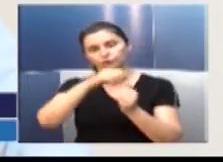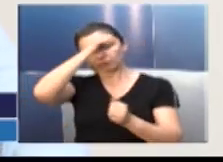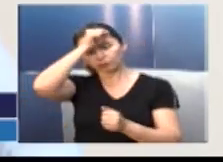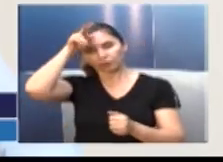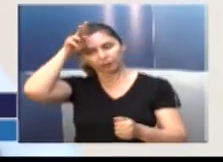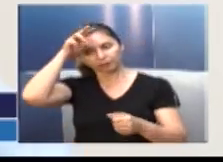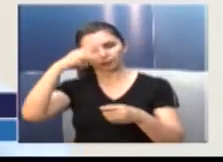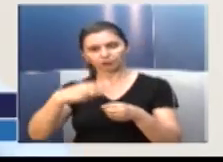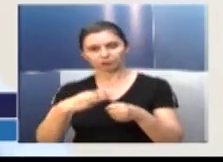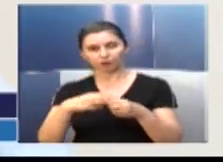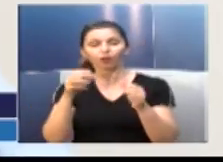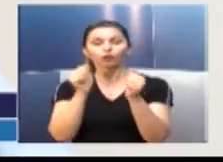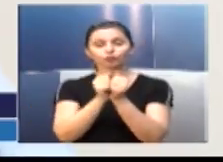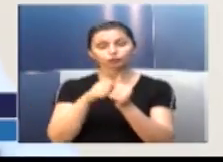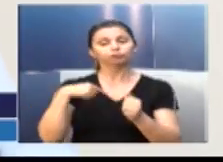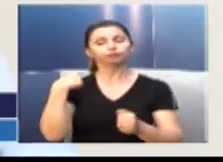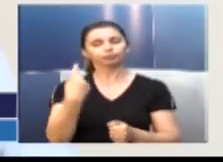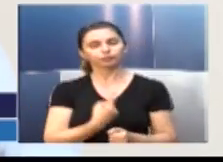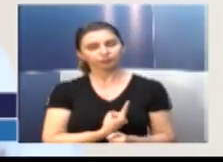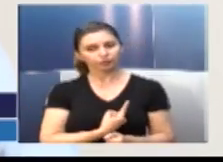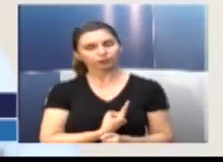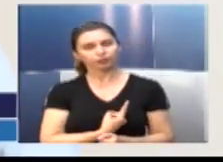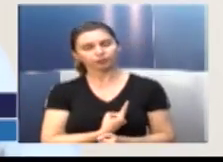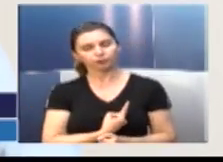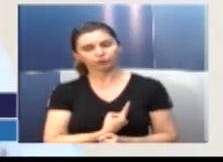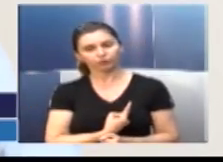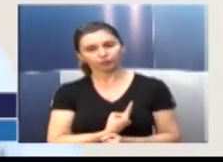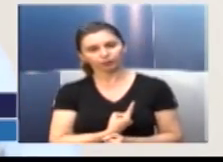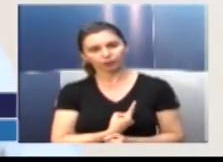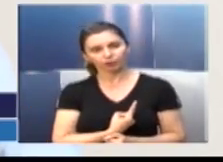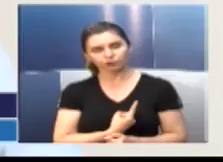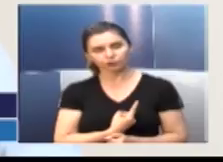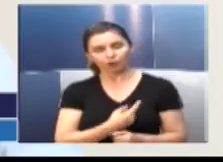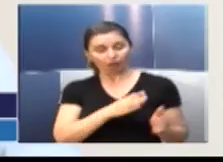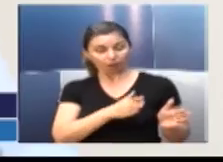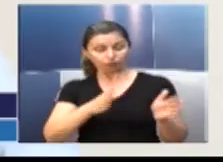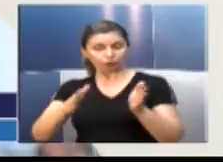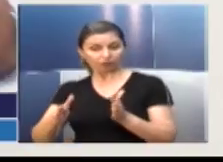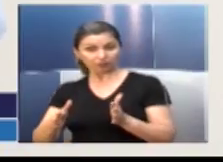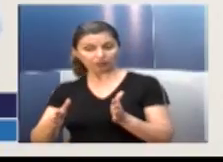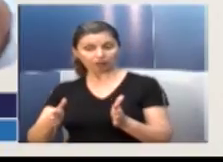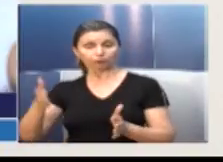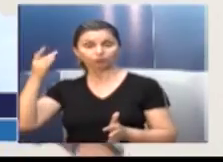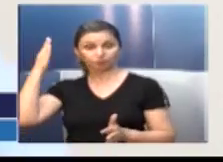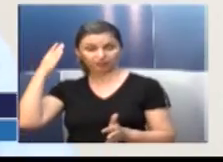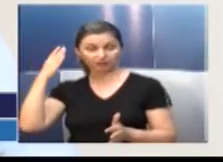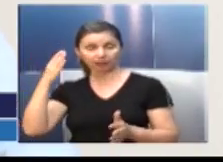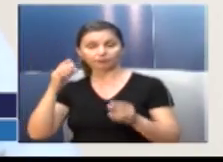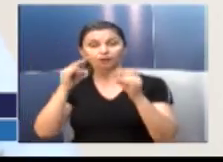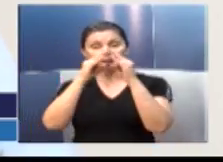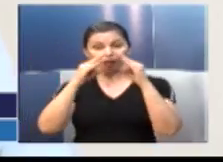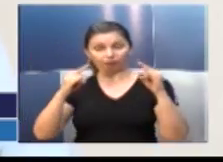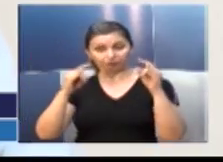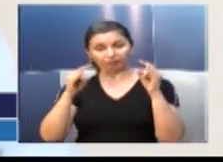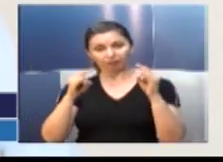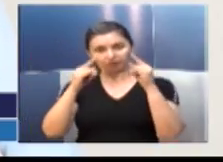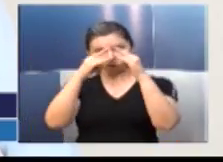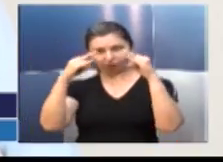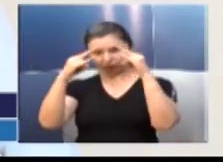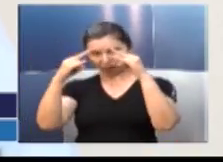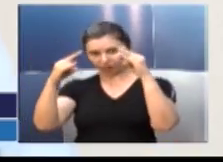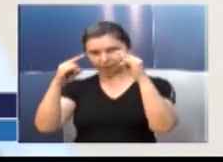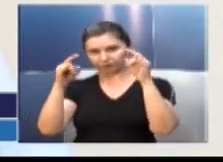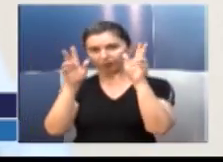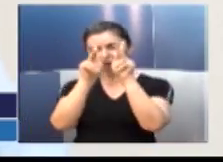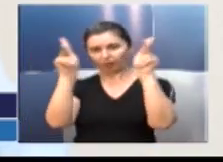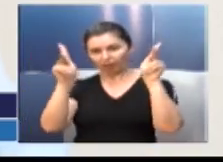Municipal, juntamente conosco, na gestão passada, vereadora Helena, nós conseguimos fazer a Feira da Paz, foi um evento muito bacana,